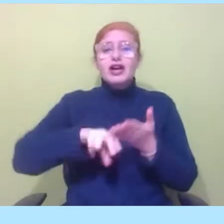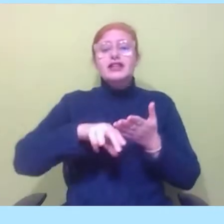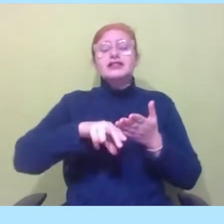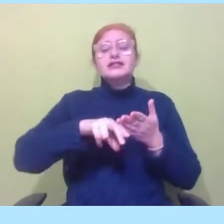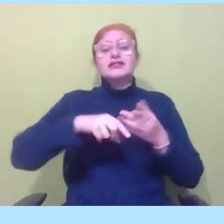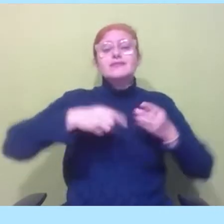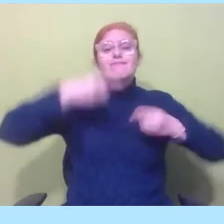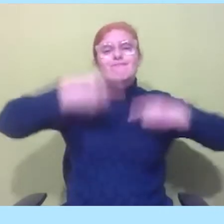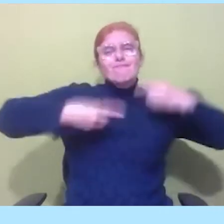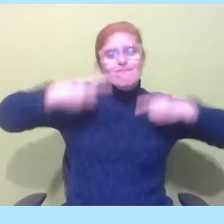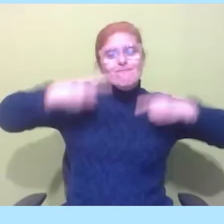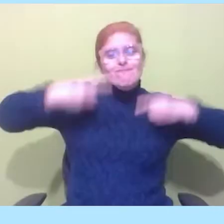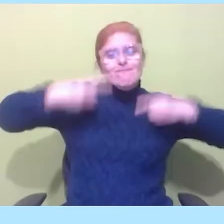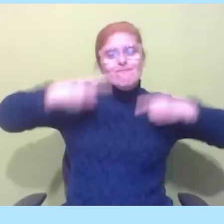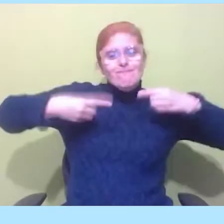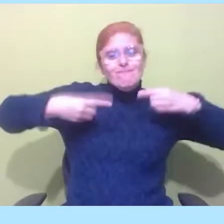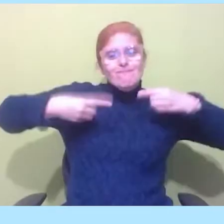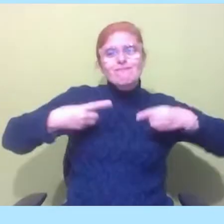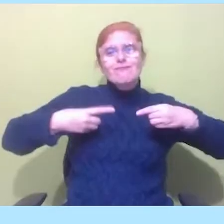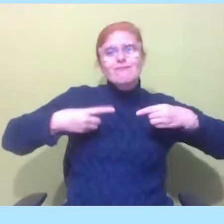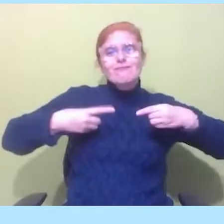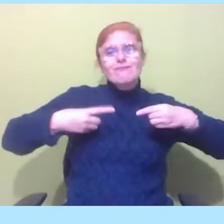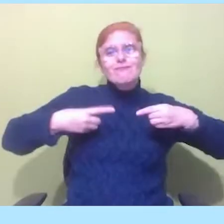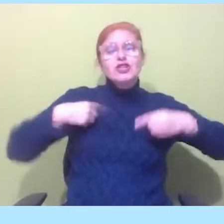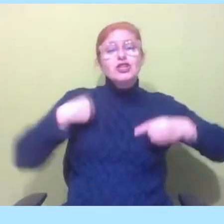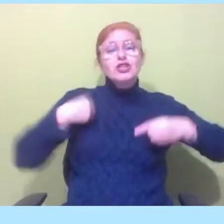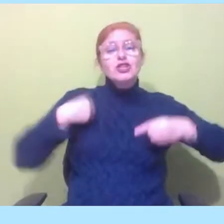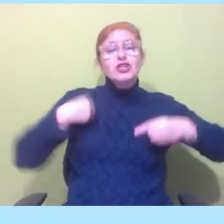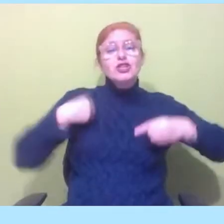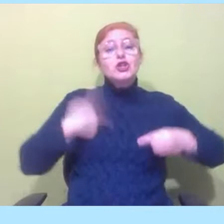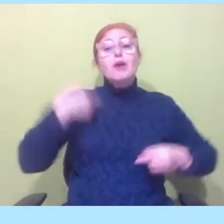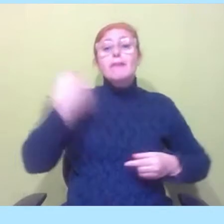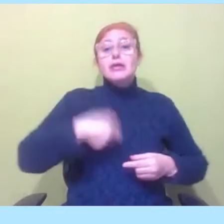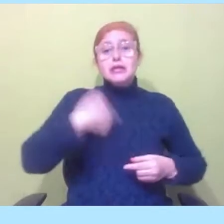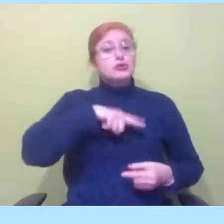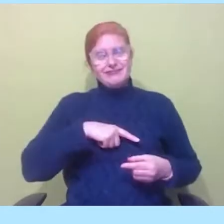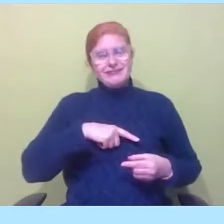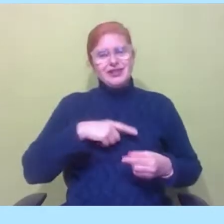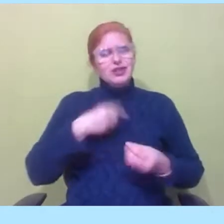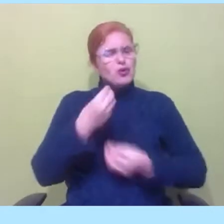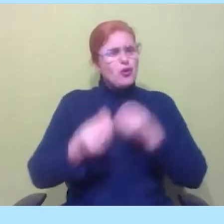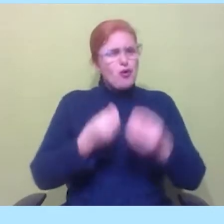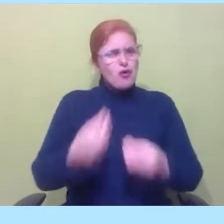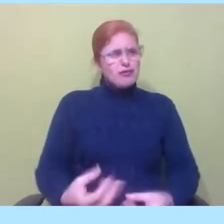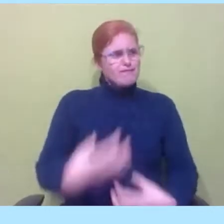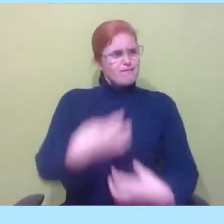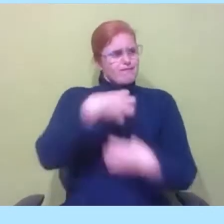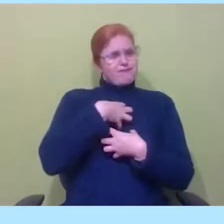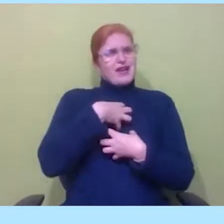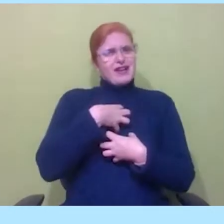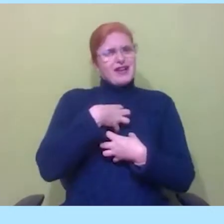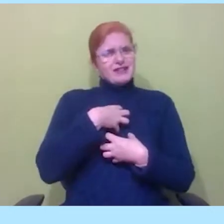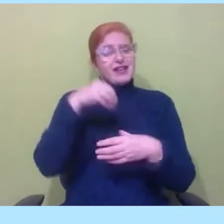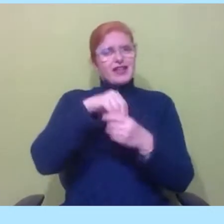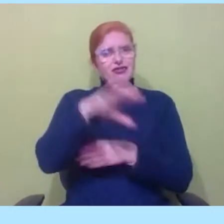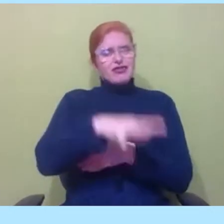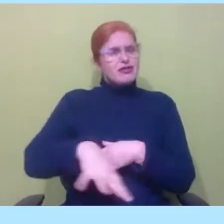o quanto a gente ainda é afetada por esse ambiente para conseguir construir um ambiente que seja